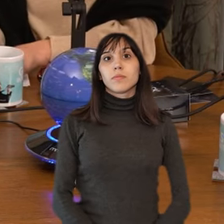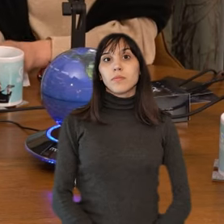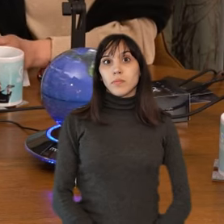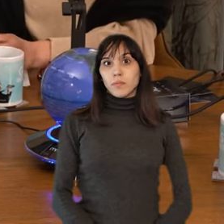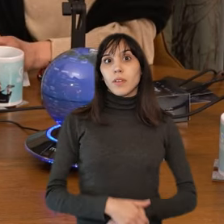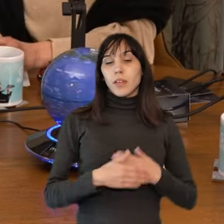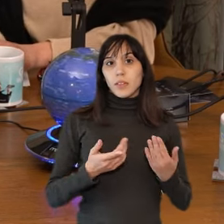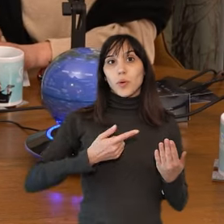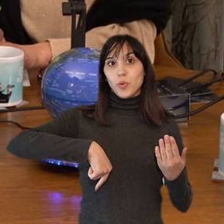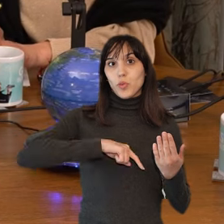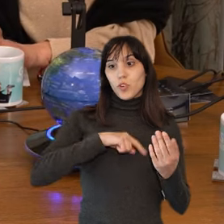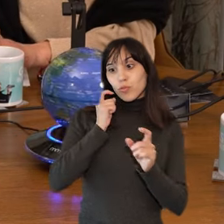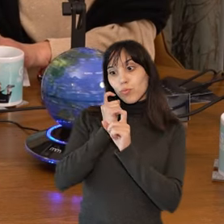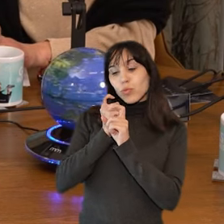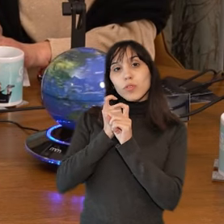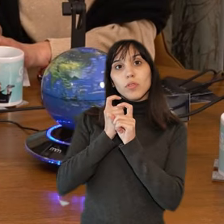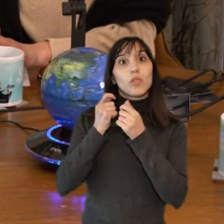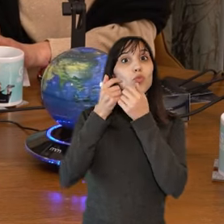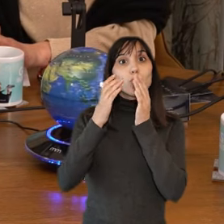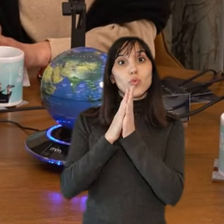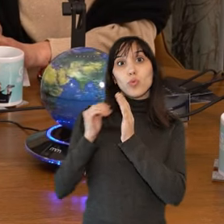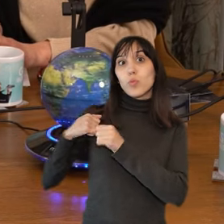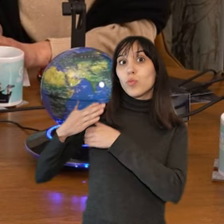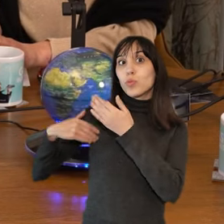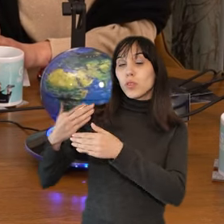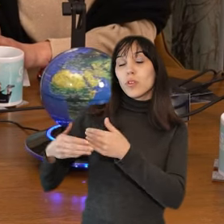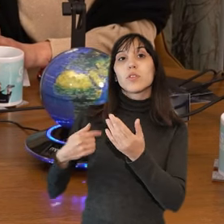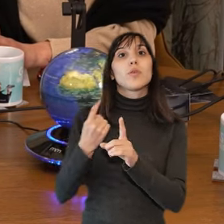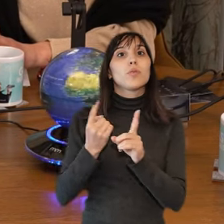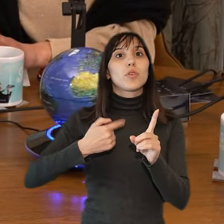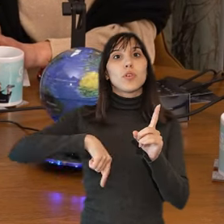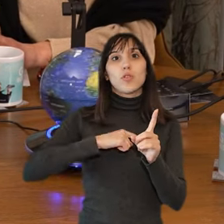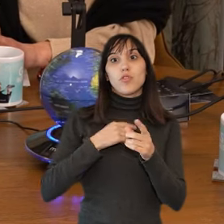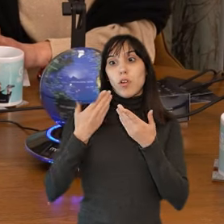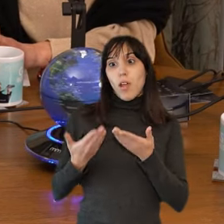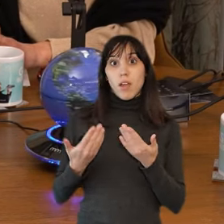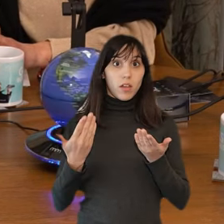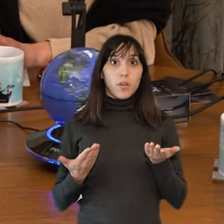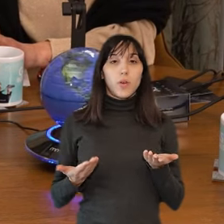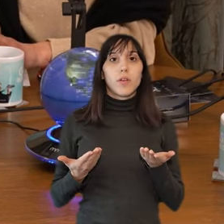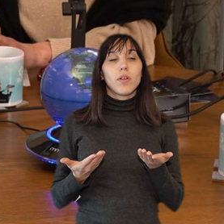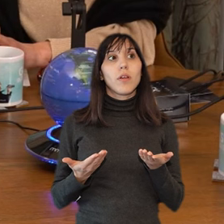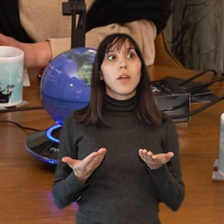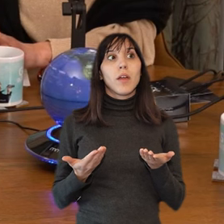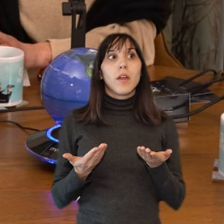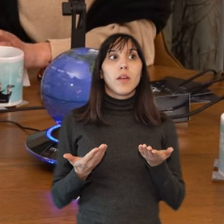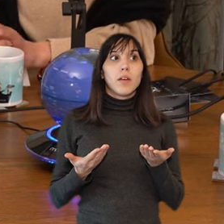monitorização e supervisão do processo né porque nós Eh estamos estamos neste neste